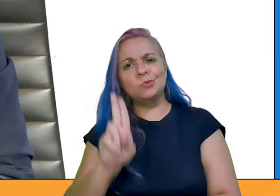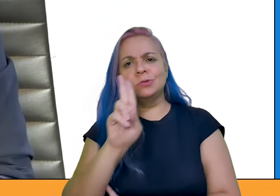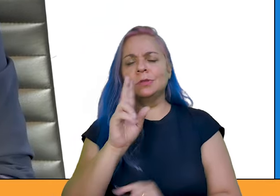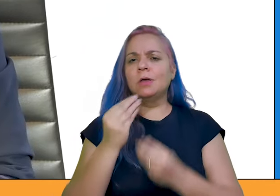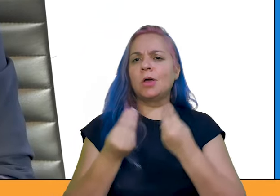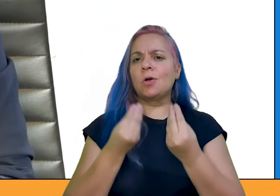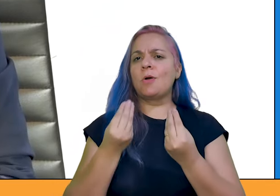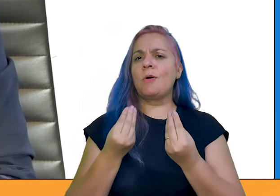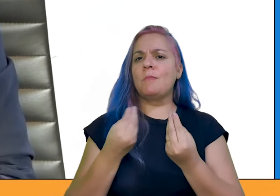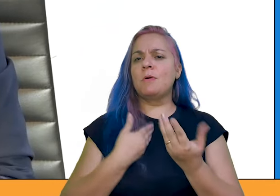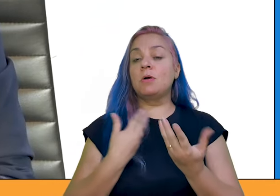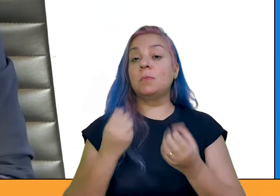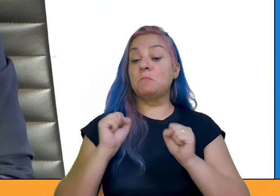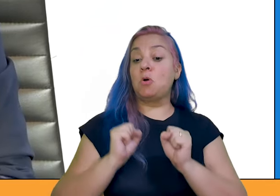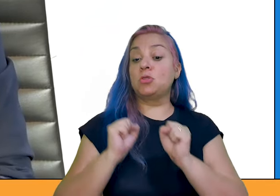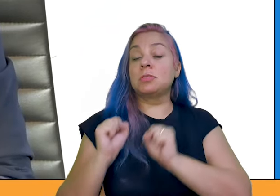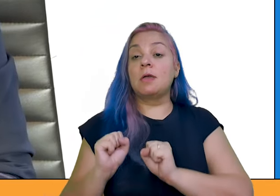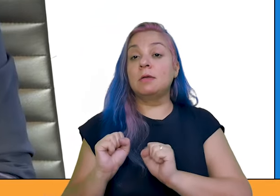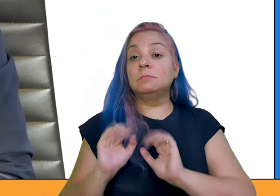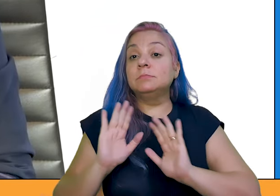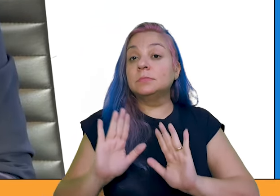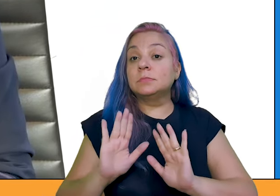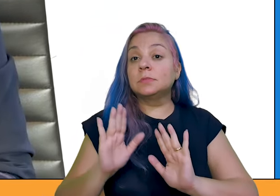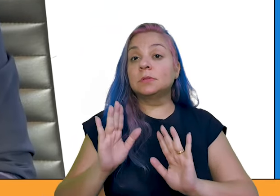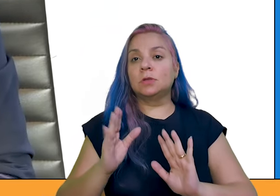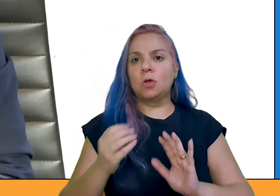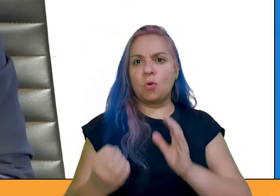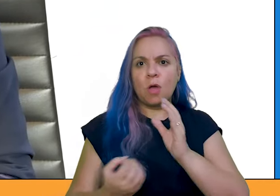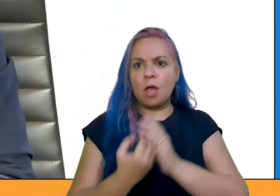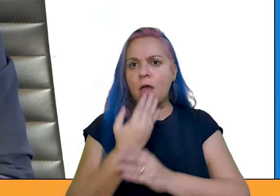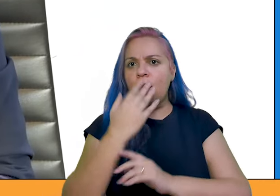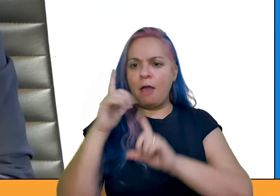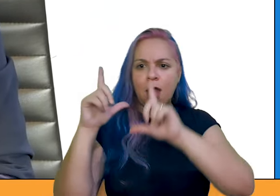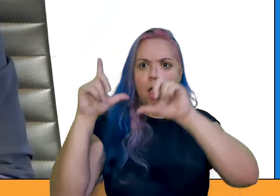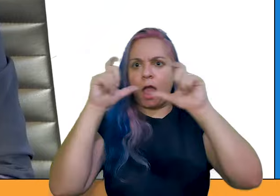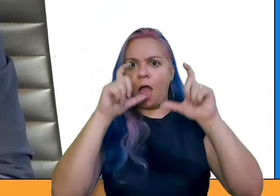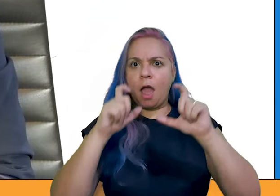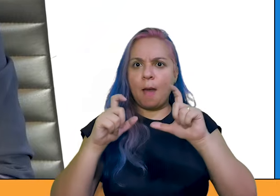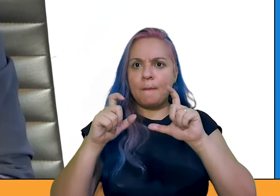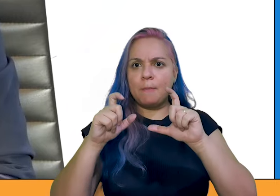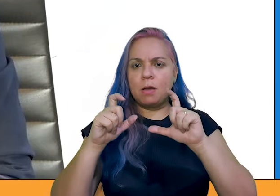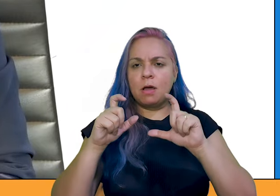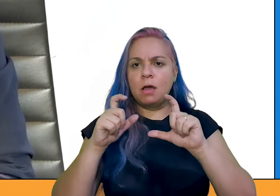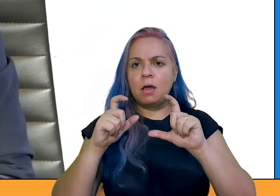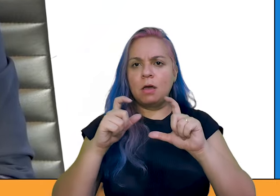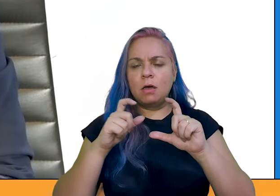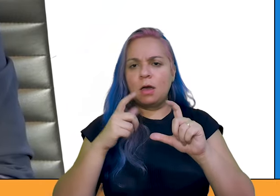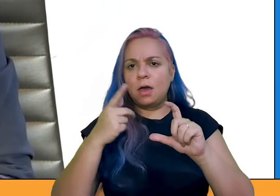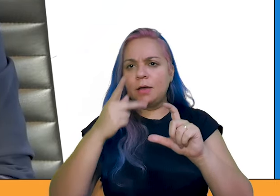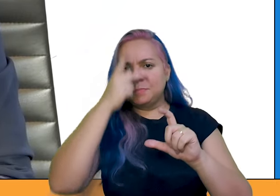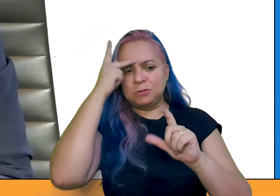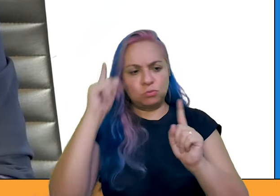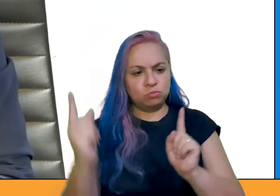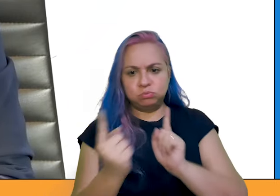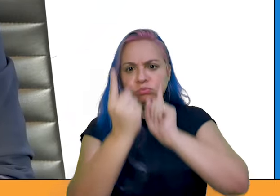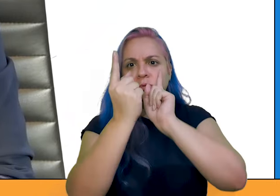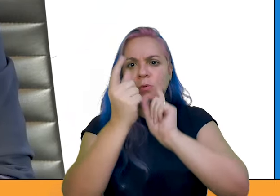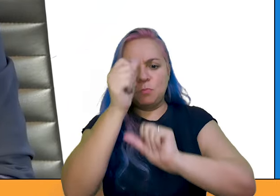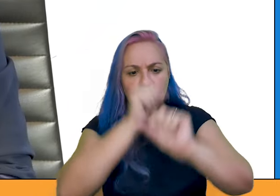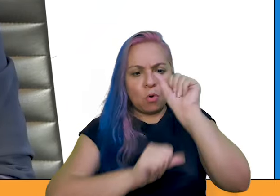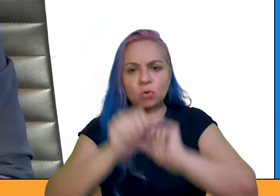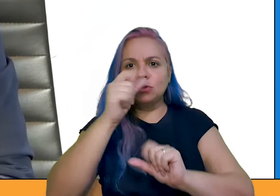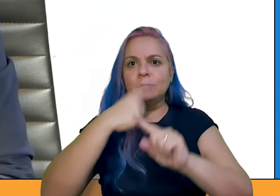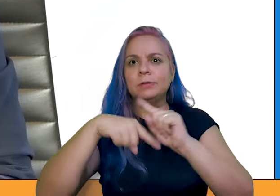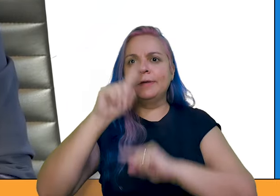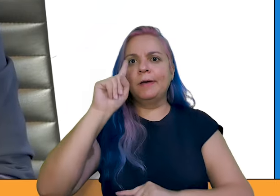uso da fotografia como dispositivo de poder. O que eu quero dizer? Que com o surgimento da câmera fotográfica, a relação das pessoas com a imagem sofreu